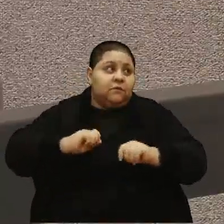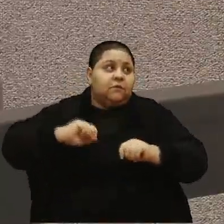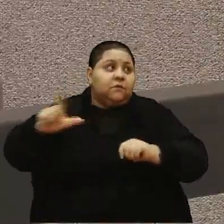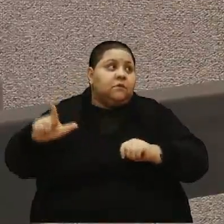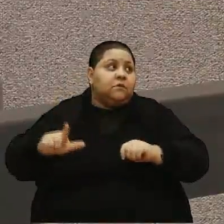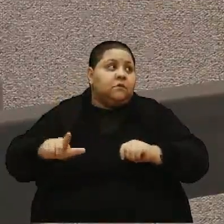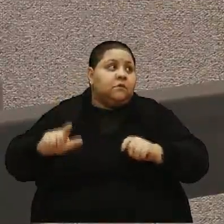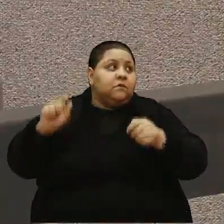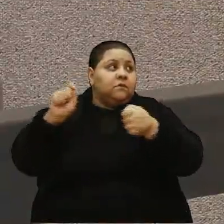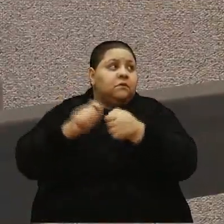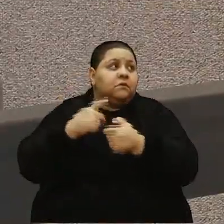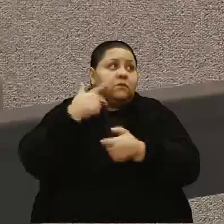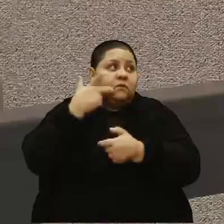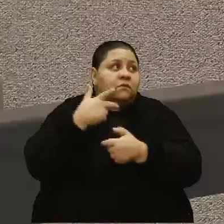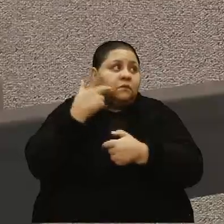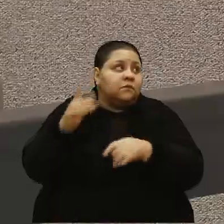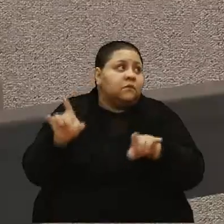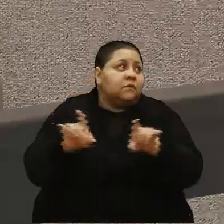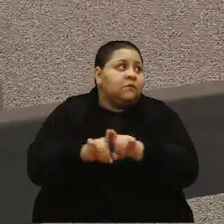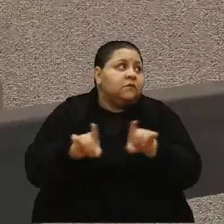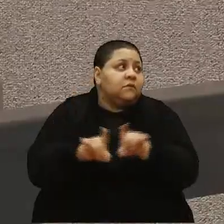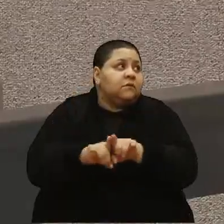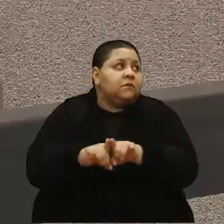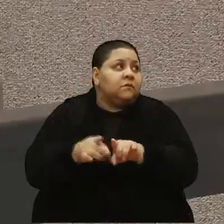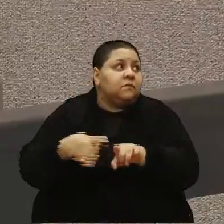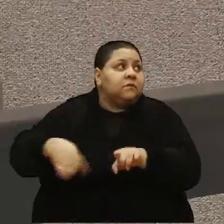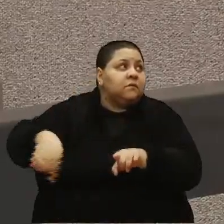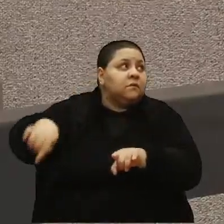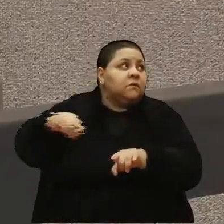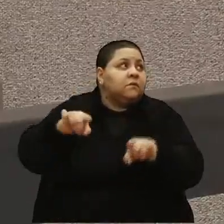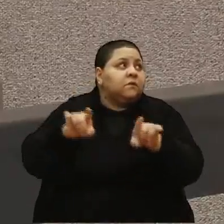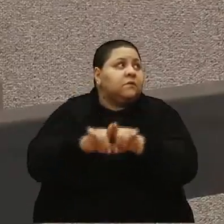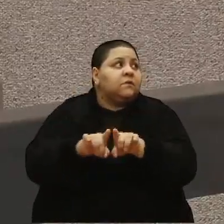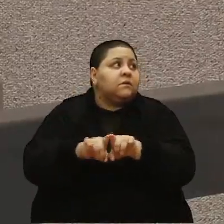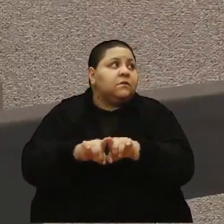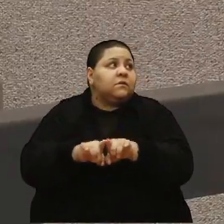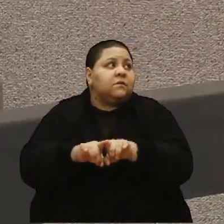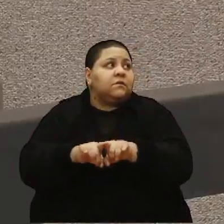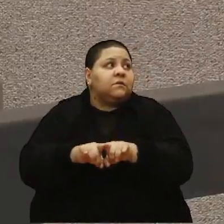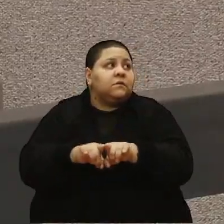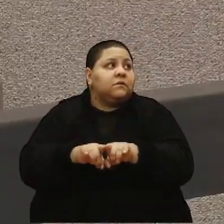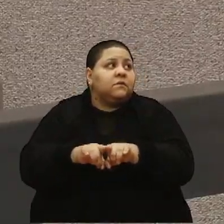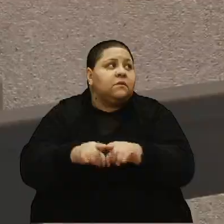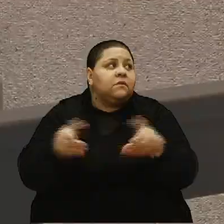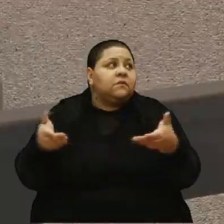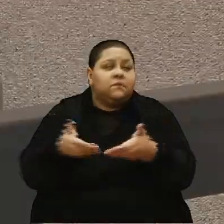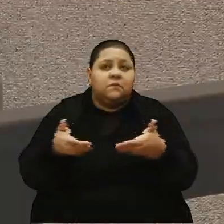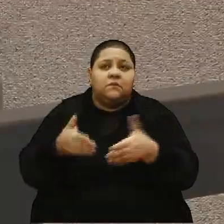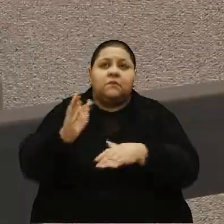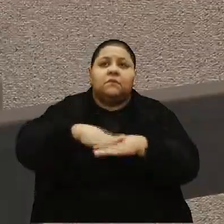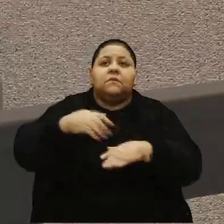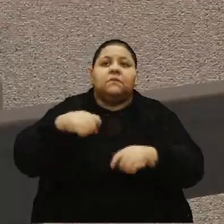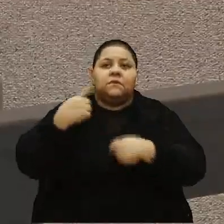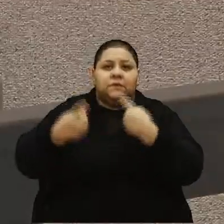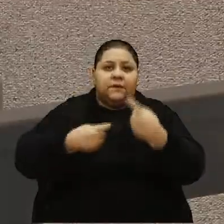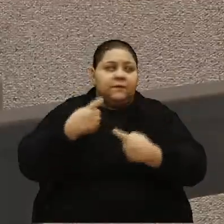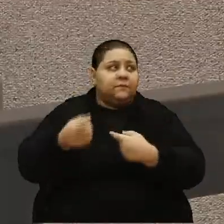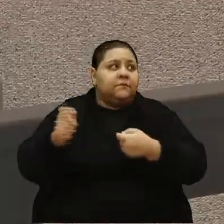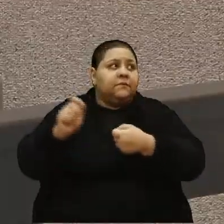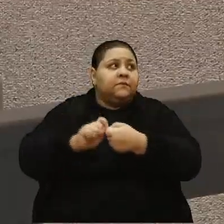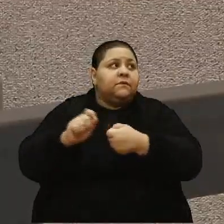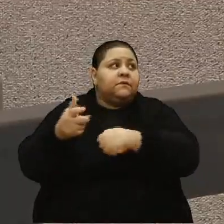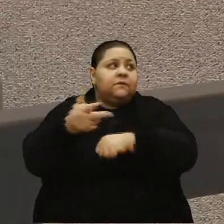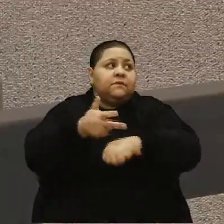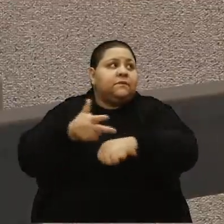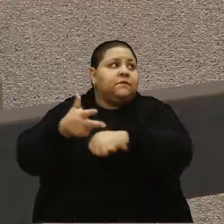Fui lá e falei pessoalmente com o secretário. Fui lá e falei com o Ângelo da Codeca, que é o responsável. Gente, o que mais que precisa? Eu fiz um vídeo e o líder